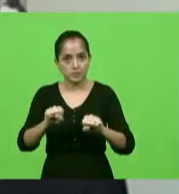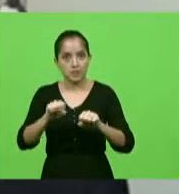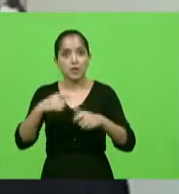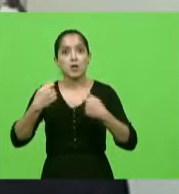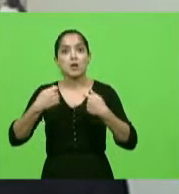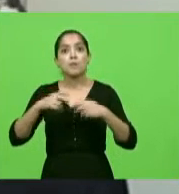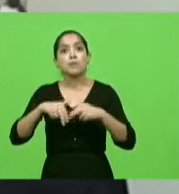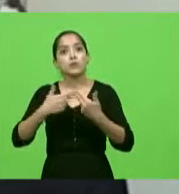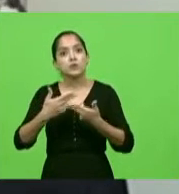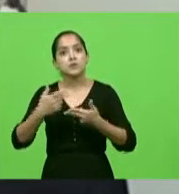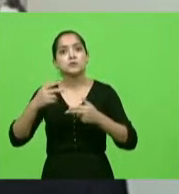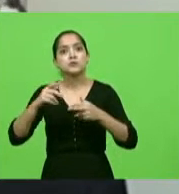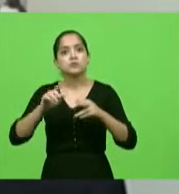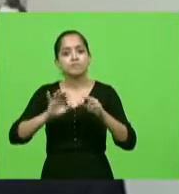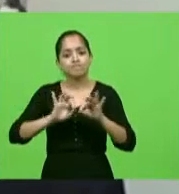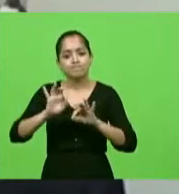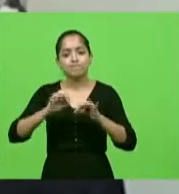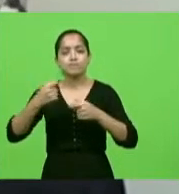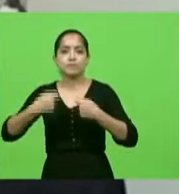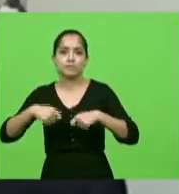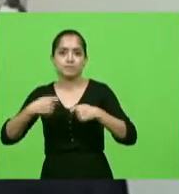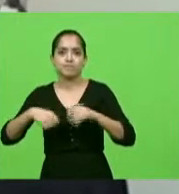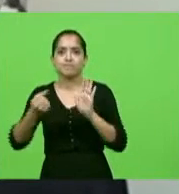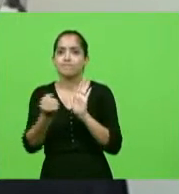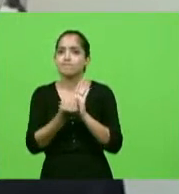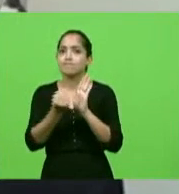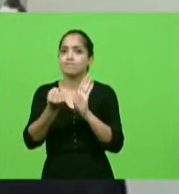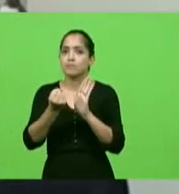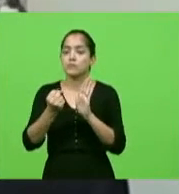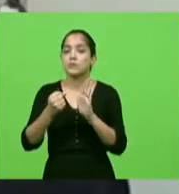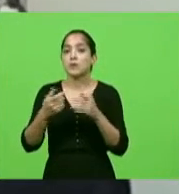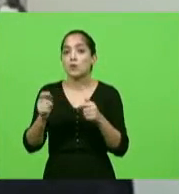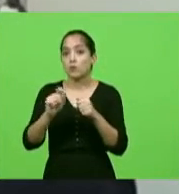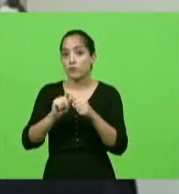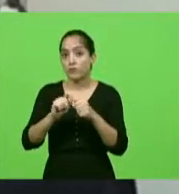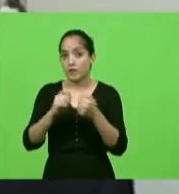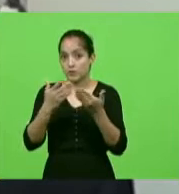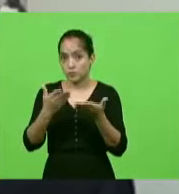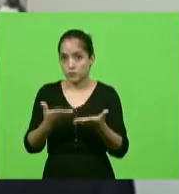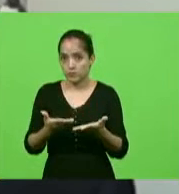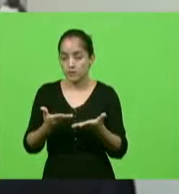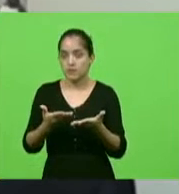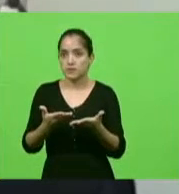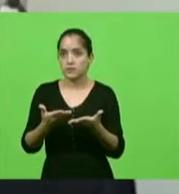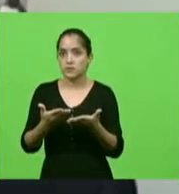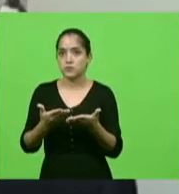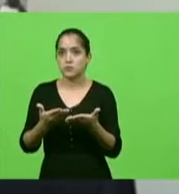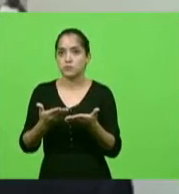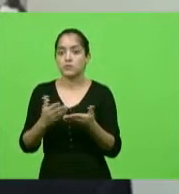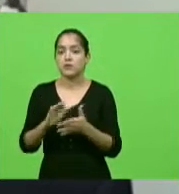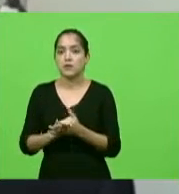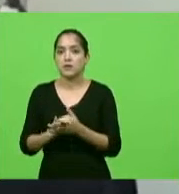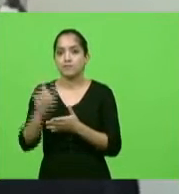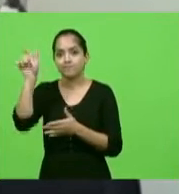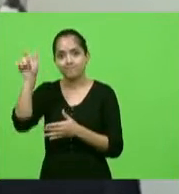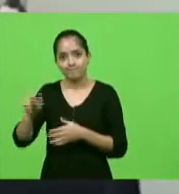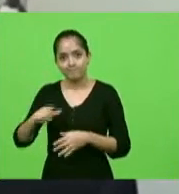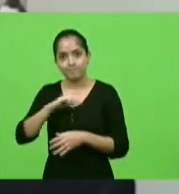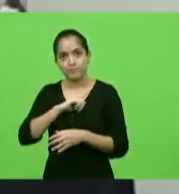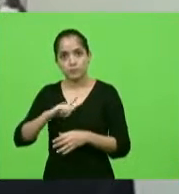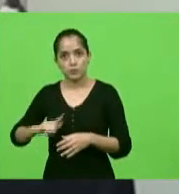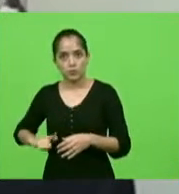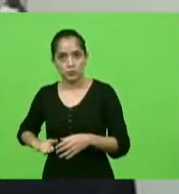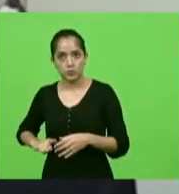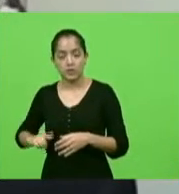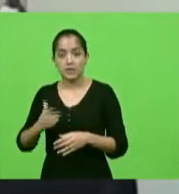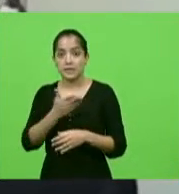feito esta certificação. Feitas essas considerações, debruço-me sobre a ciência do governador, que é o